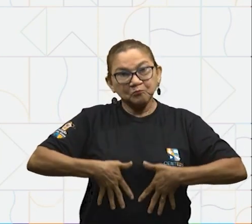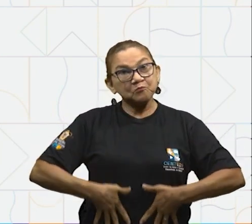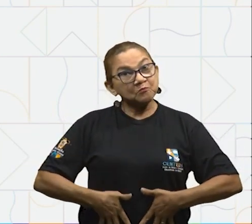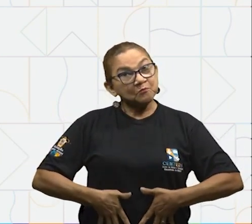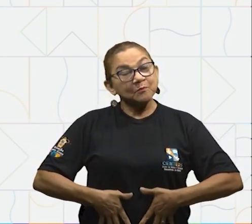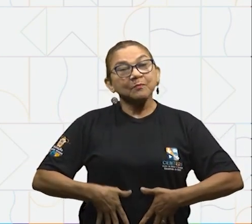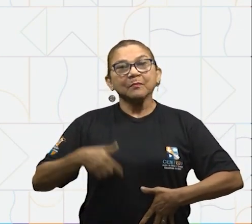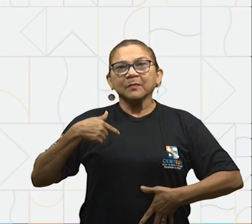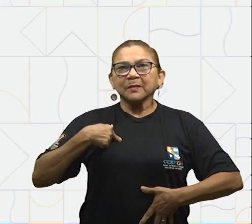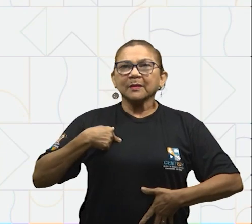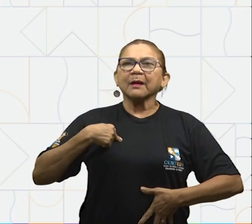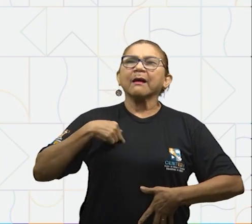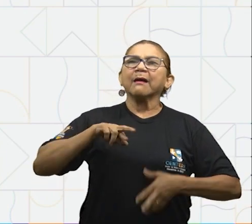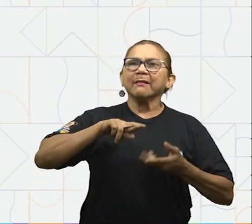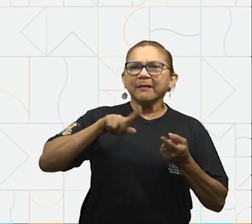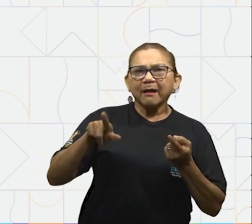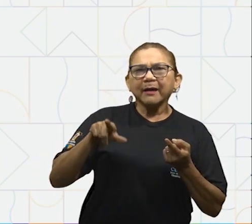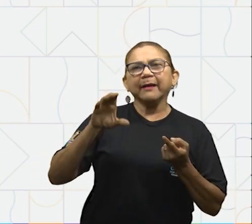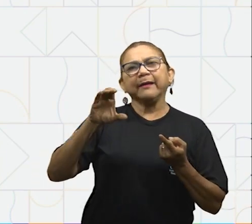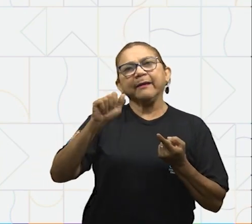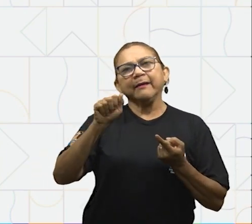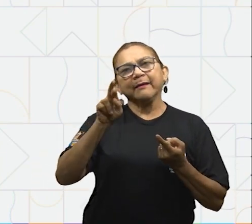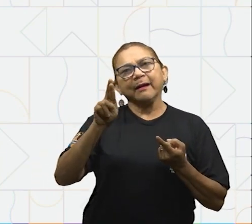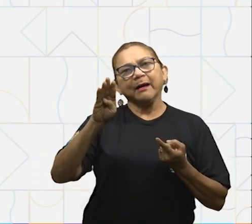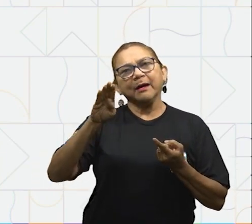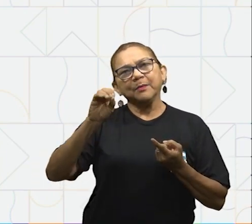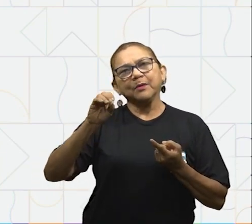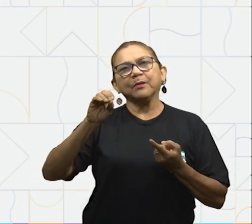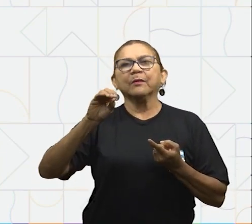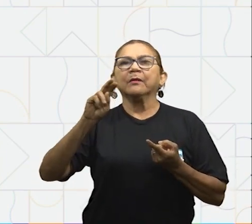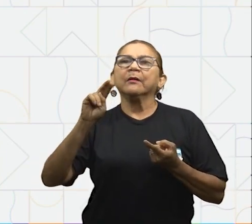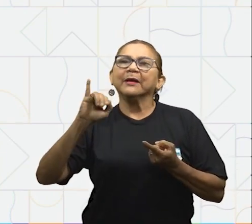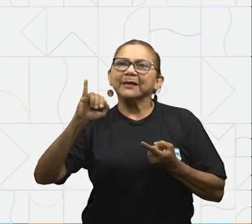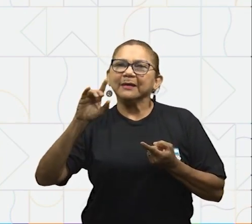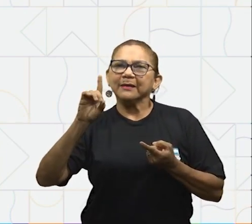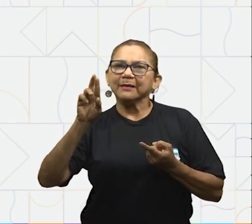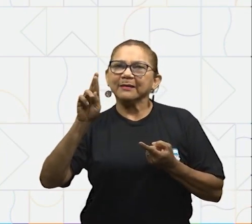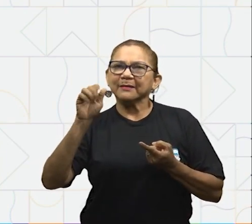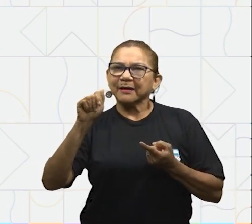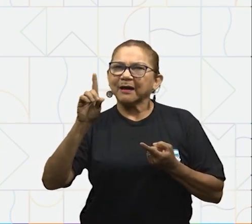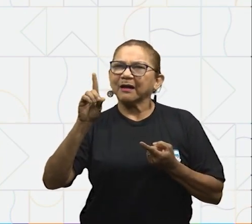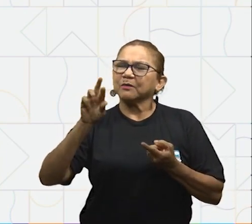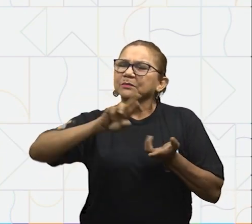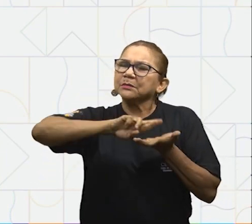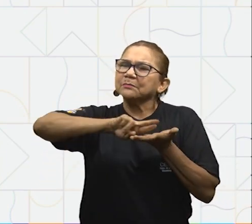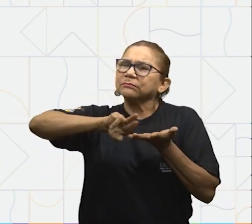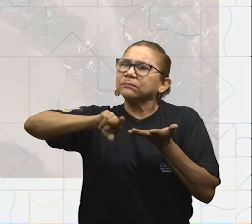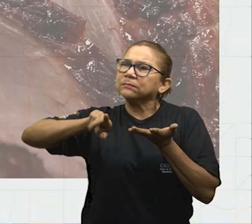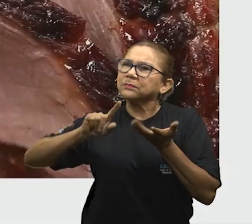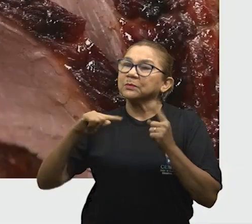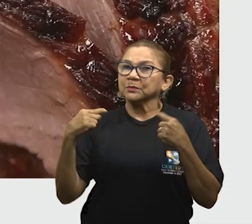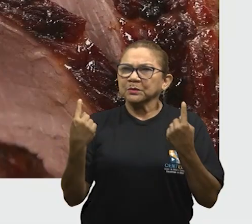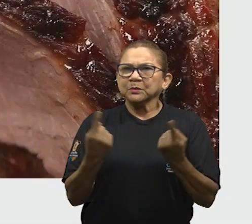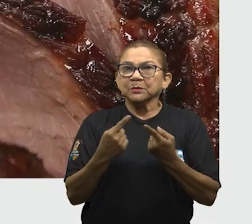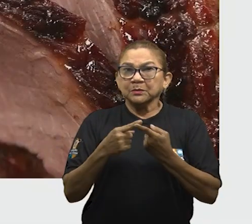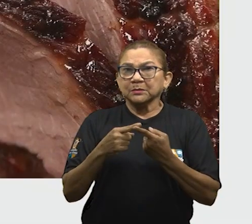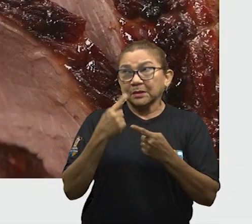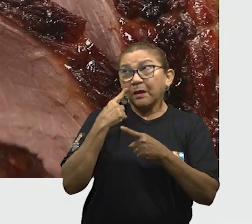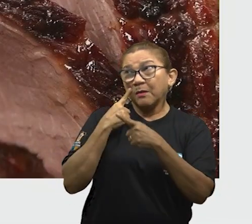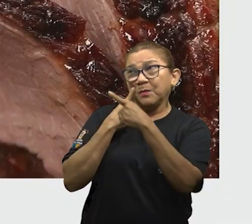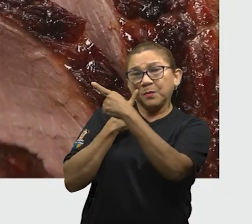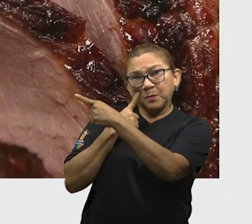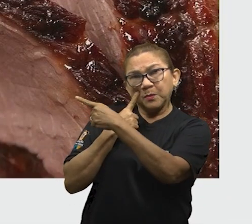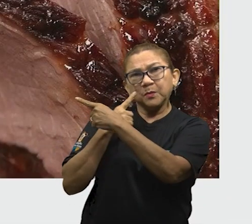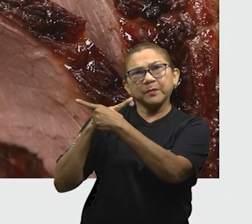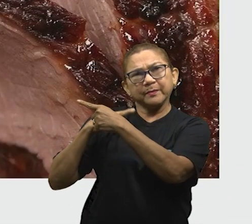são carboidratos, proteínas, lipídios, minerais e vitaminas.